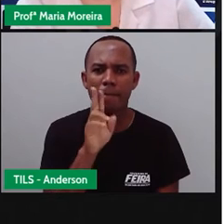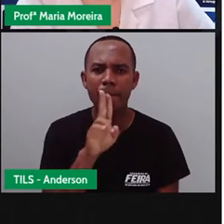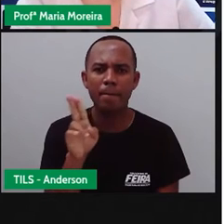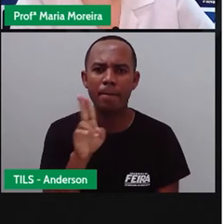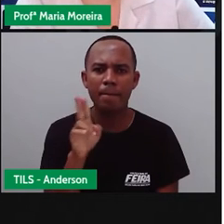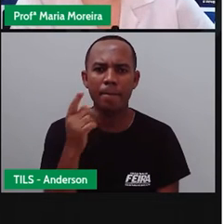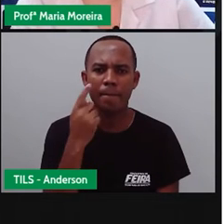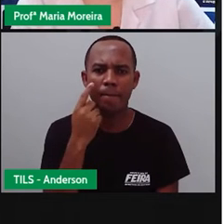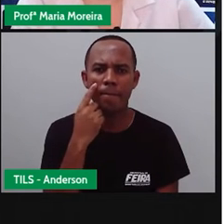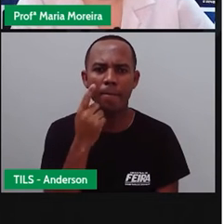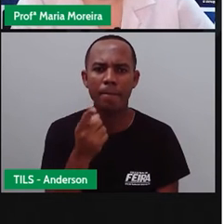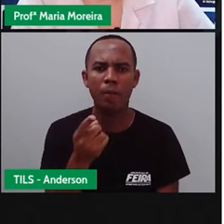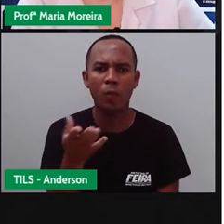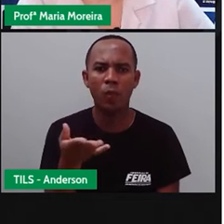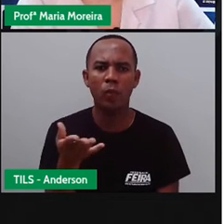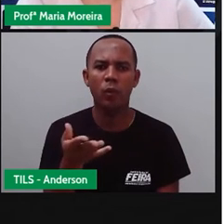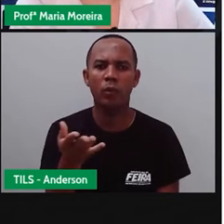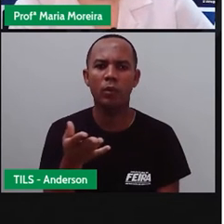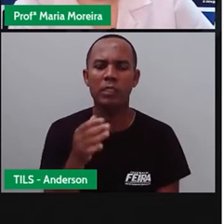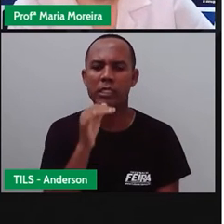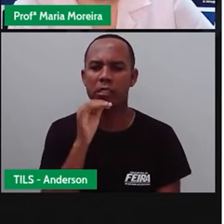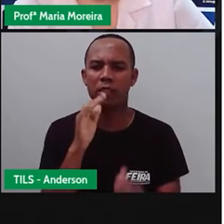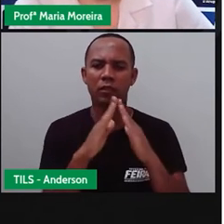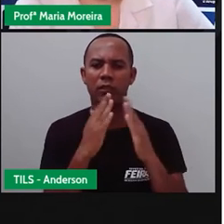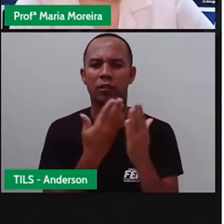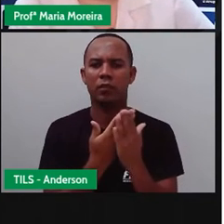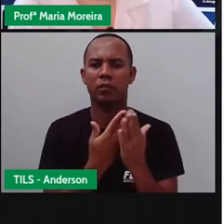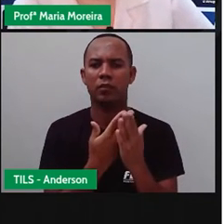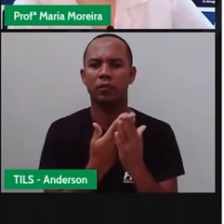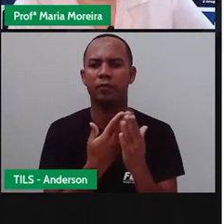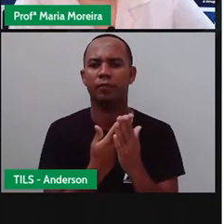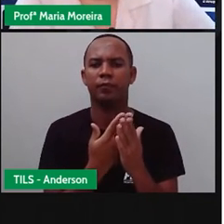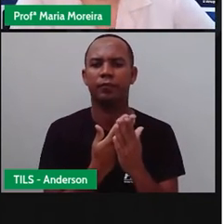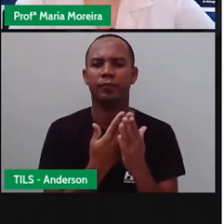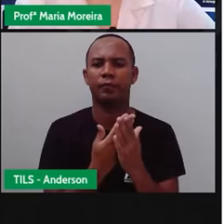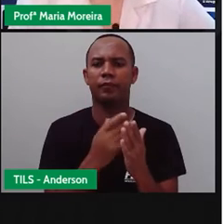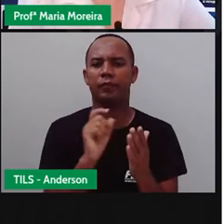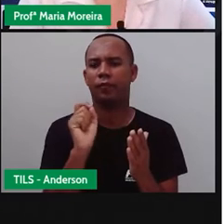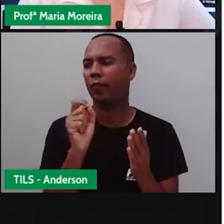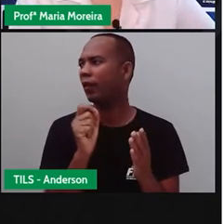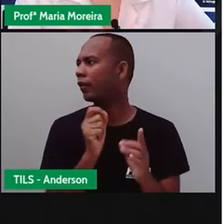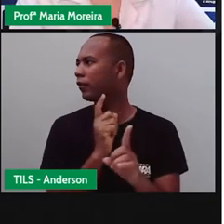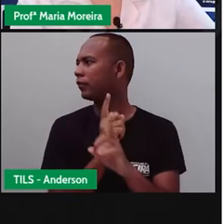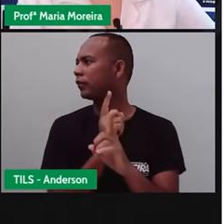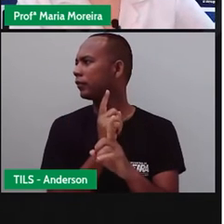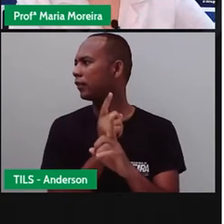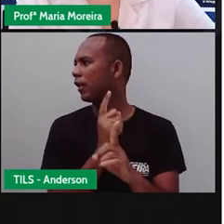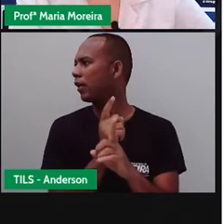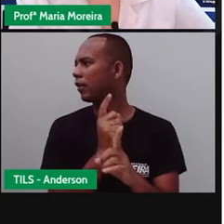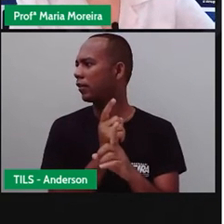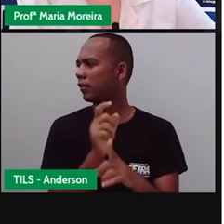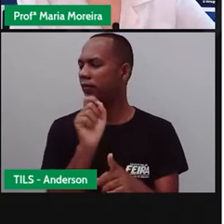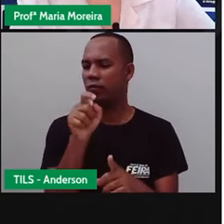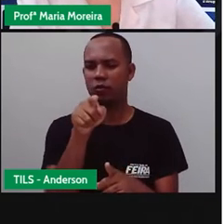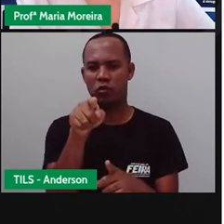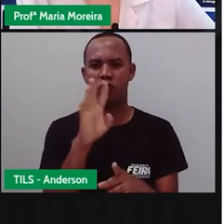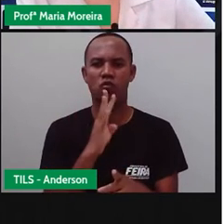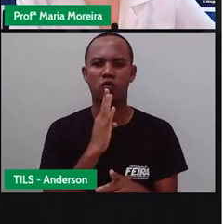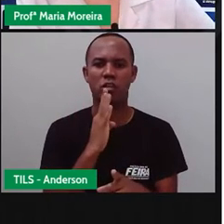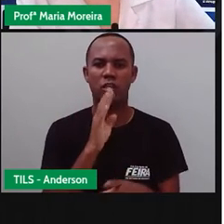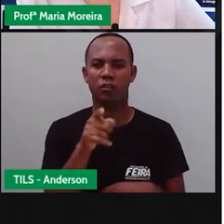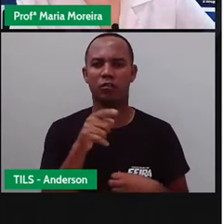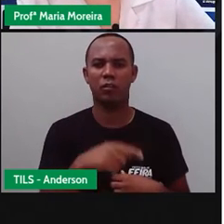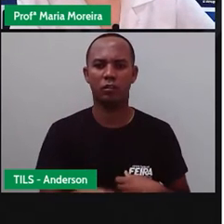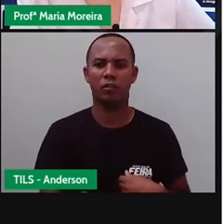retangular e existe até hoje em algumas escolas é possível encontrar o ábaco é impossível é possível também contra o